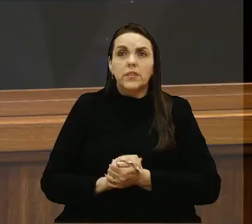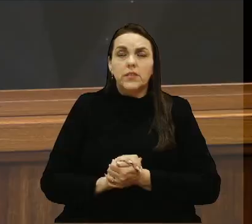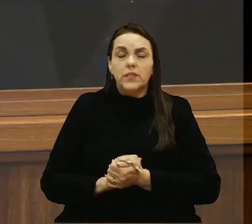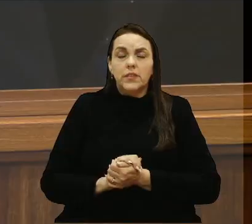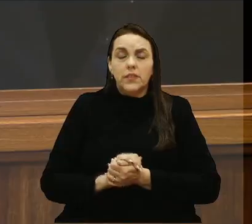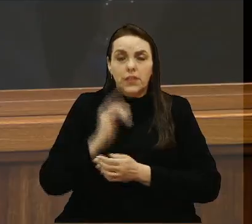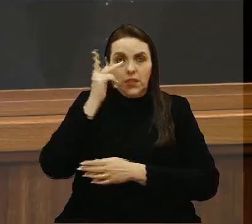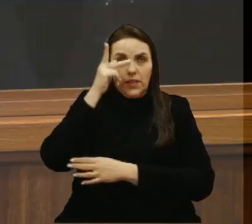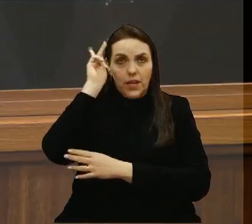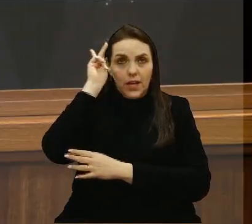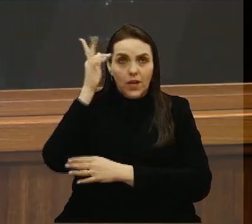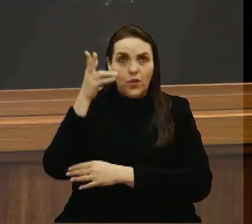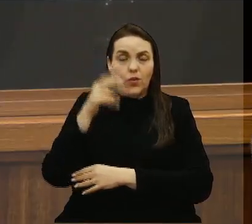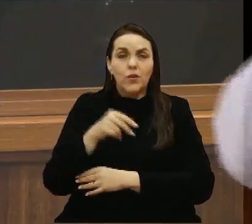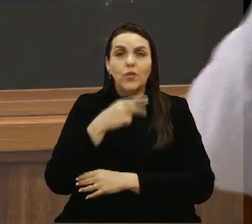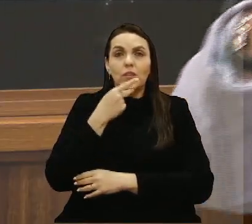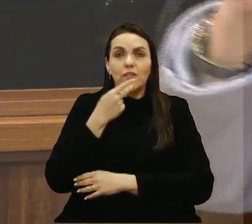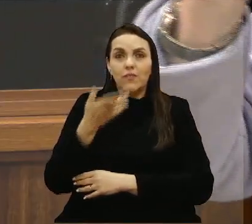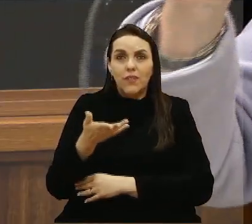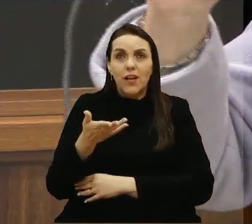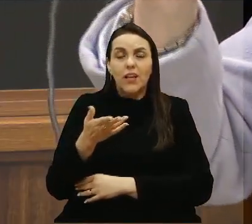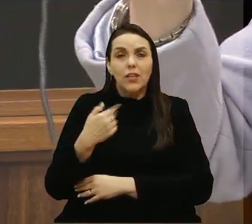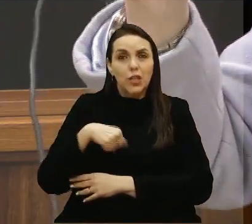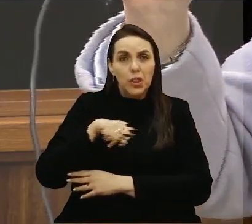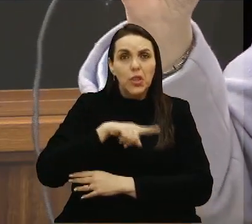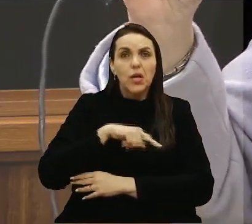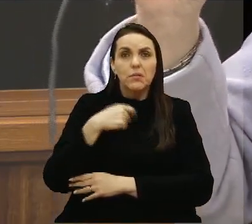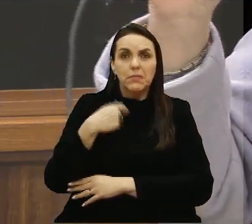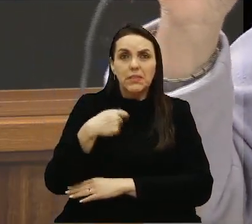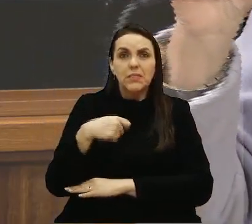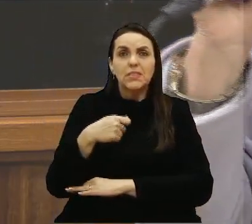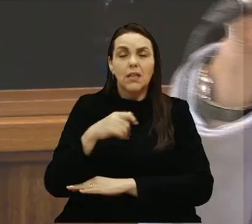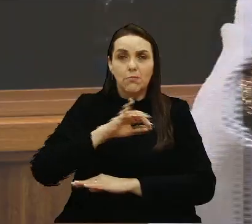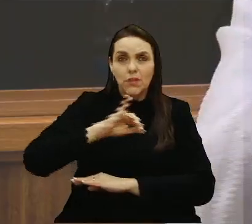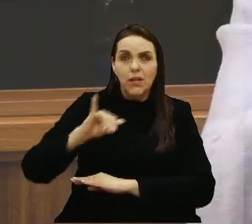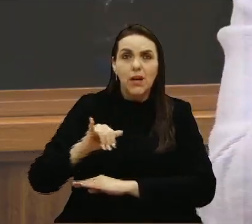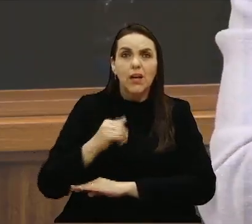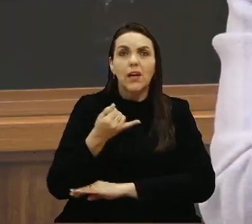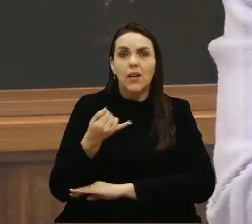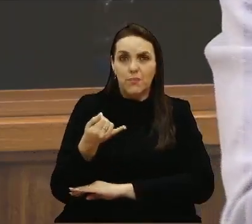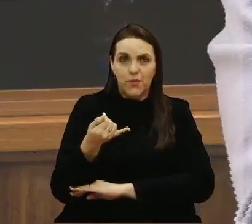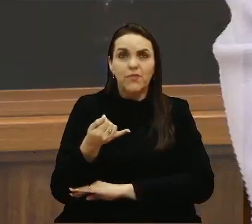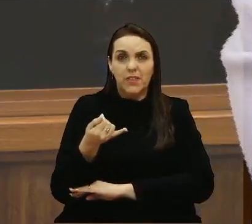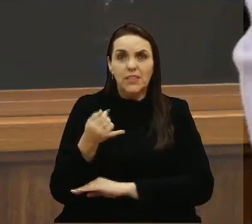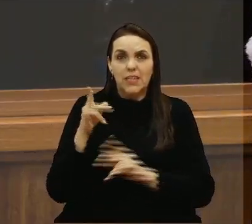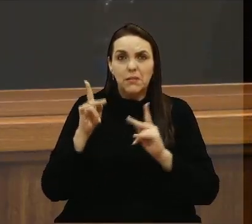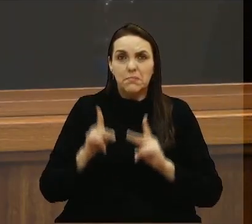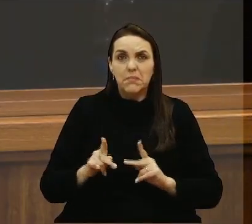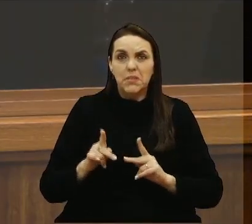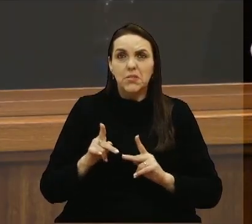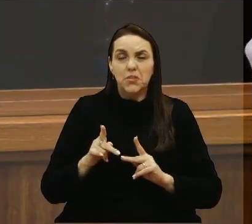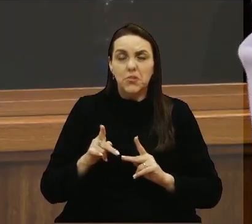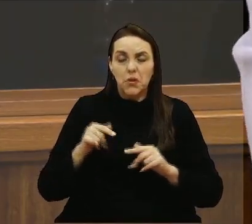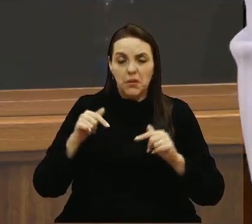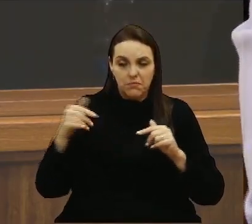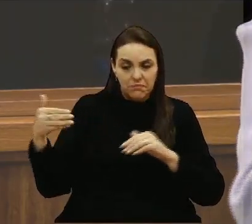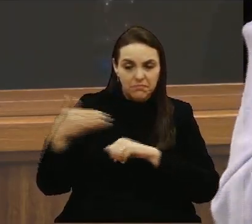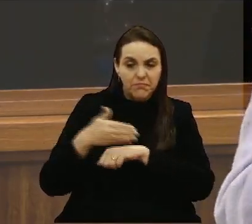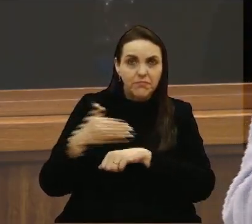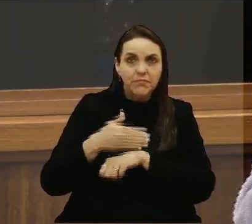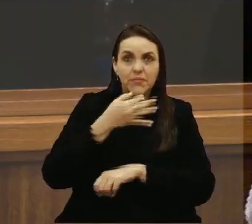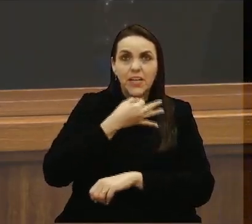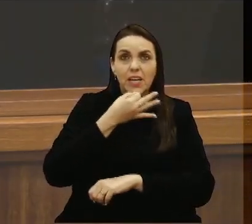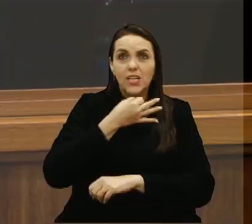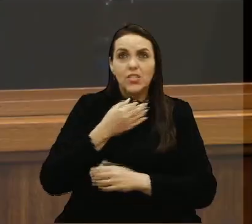Iago Morandi, quando ele fala que a gente tem que aproveitar essas pessoas que estão entrando em Caxias,